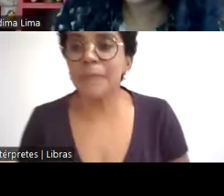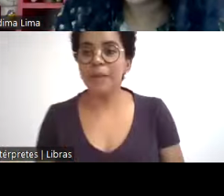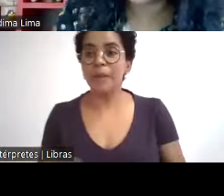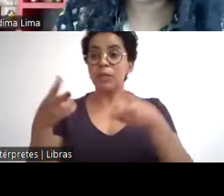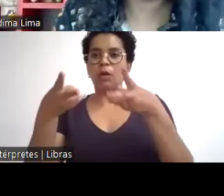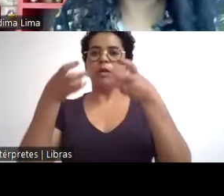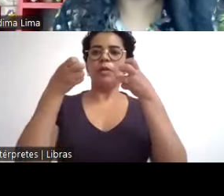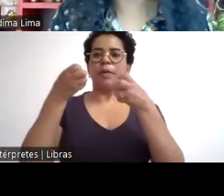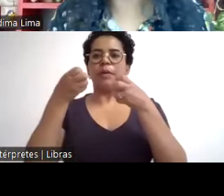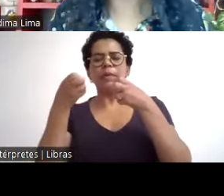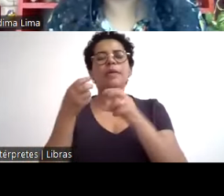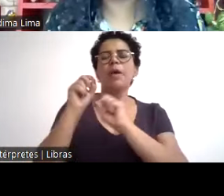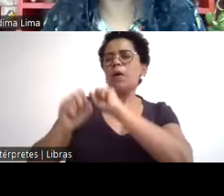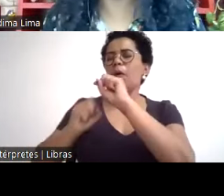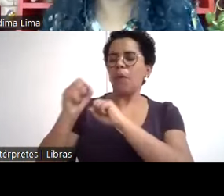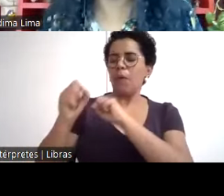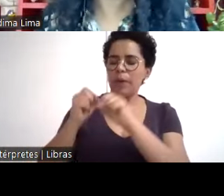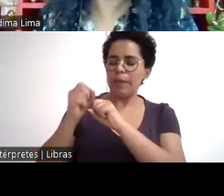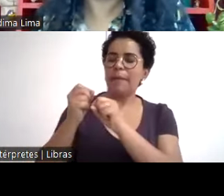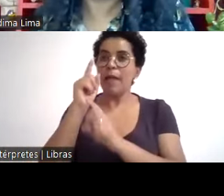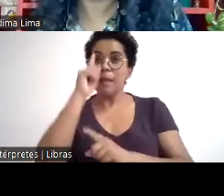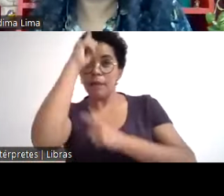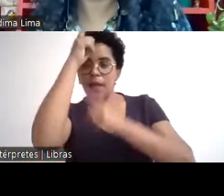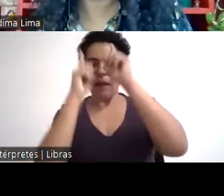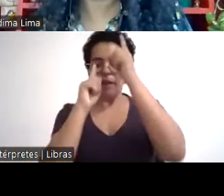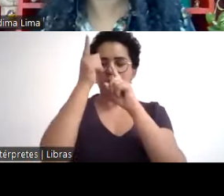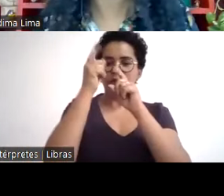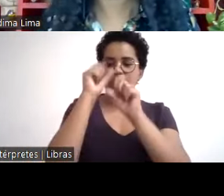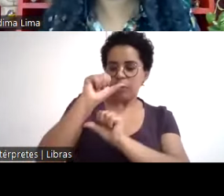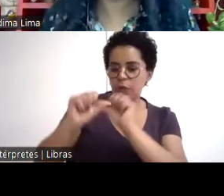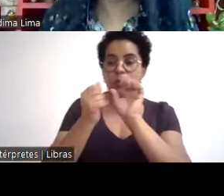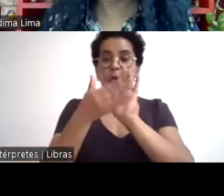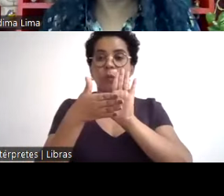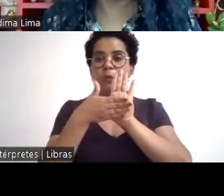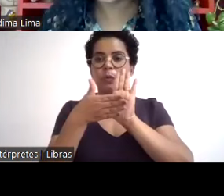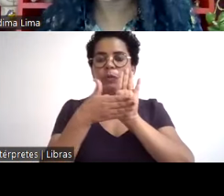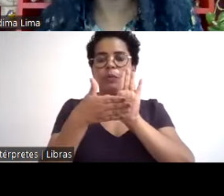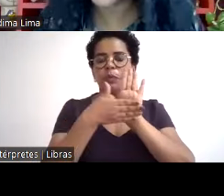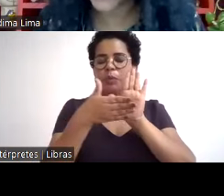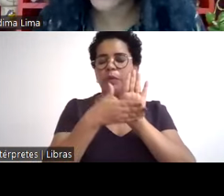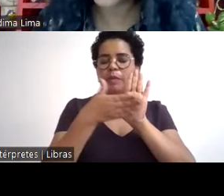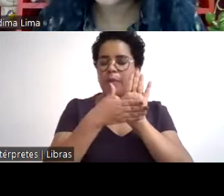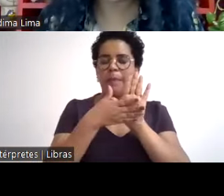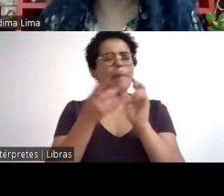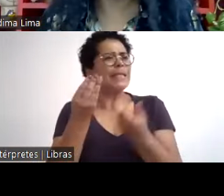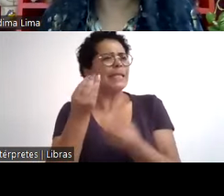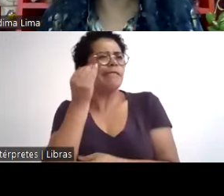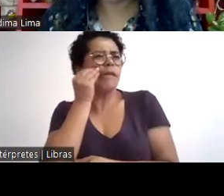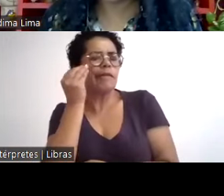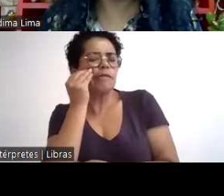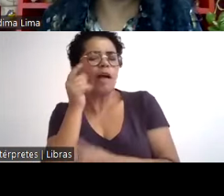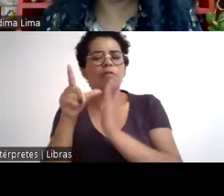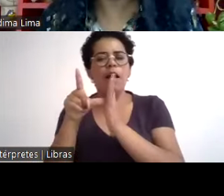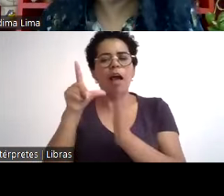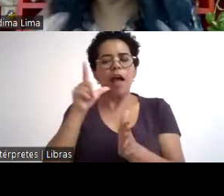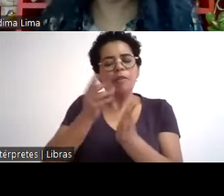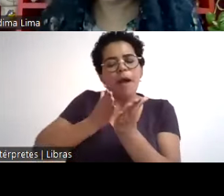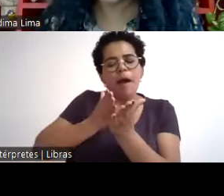tríade, justamente, da criatividade, inovação e do propósito, mais do que nunca, teria que ser testada para validar